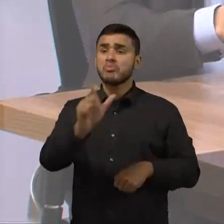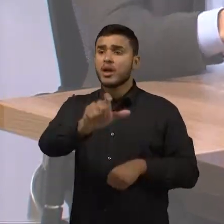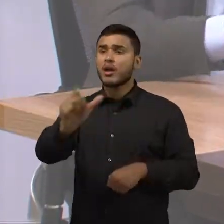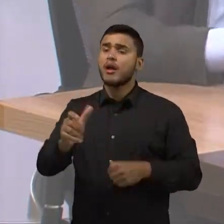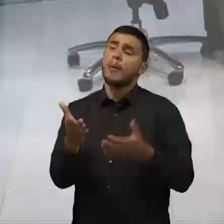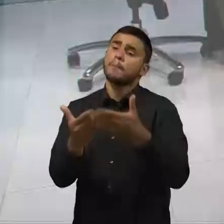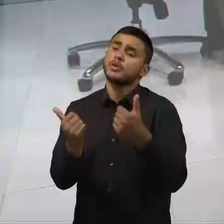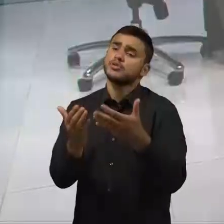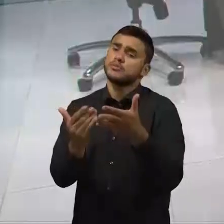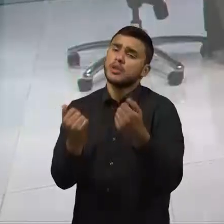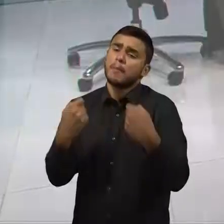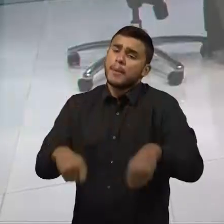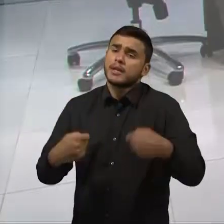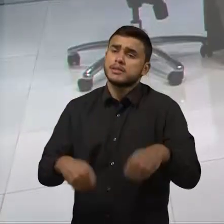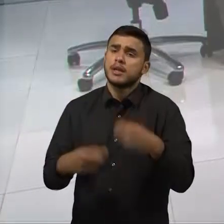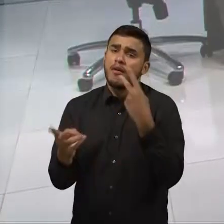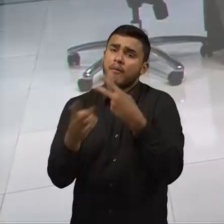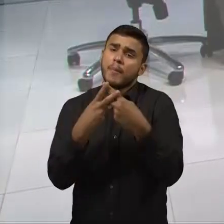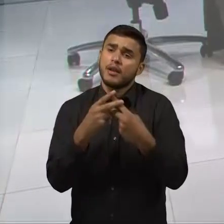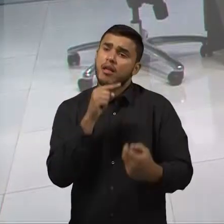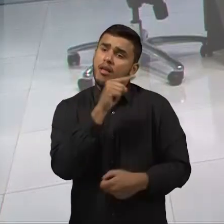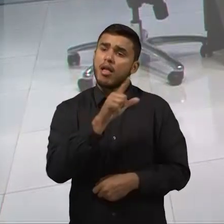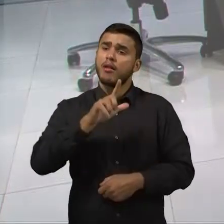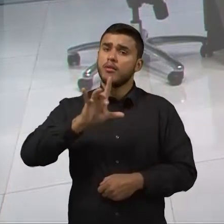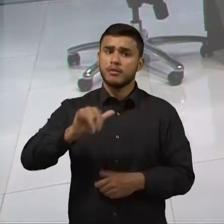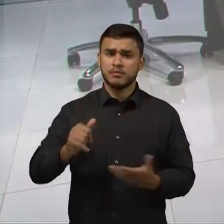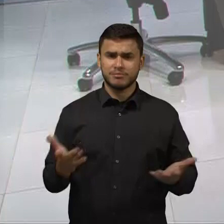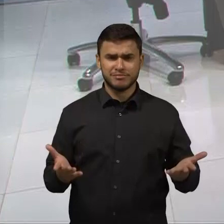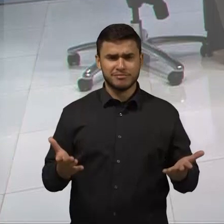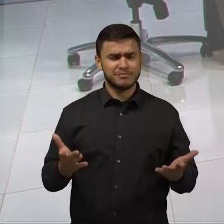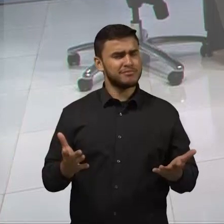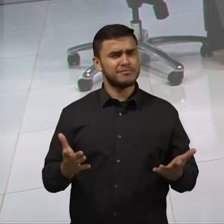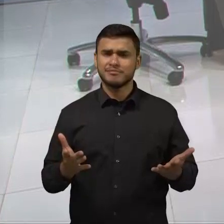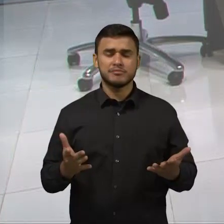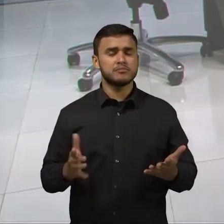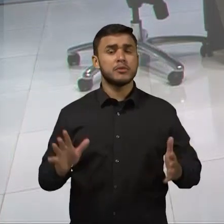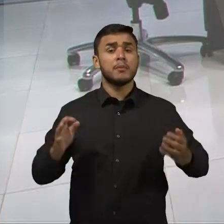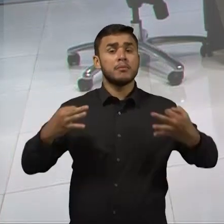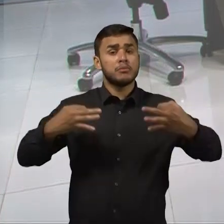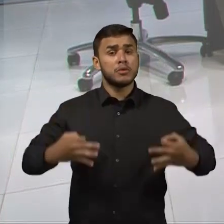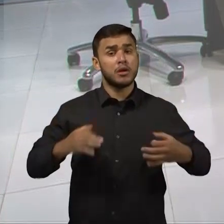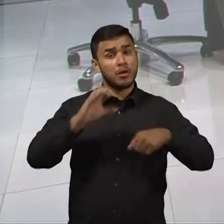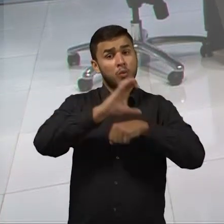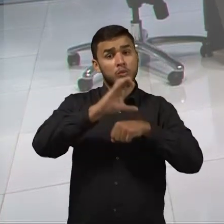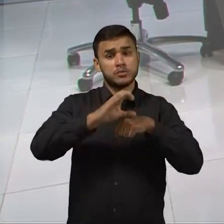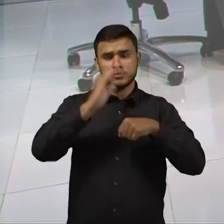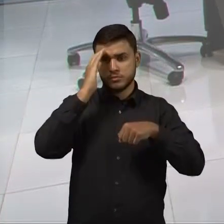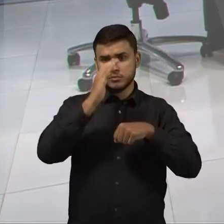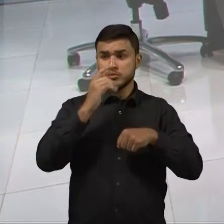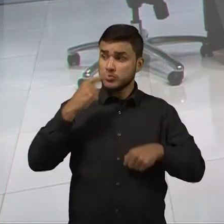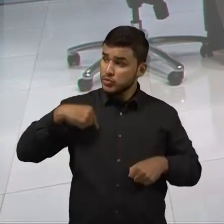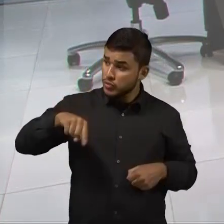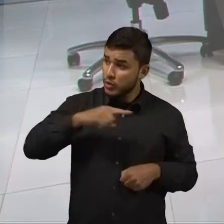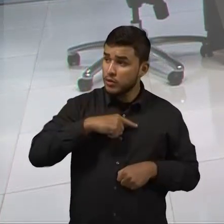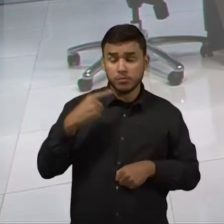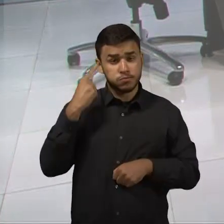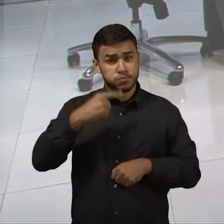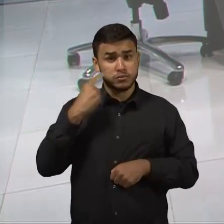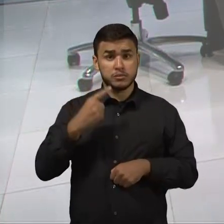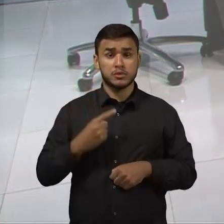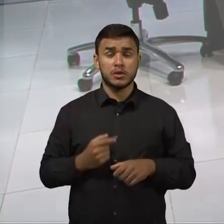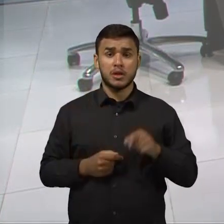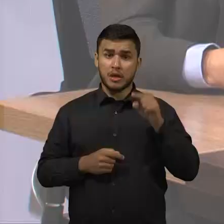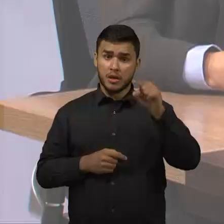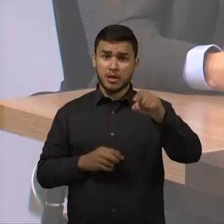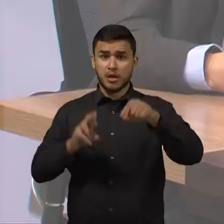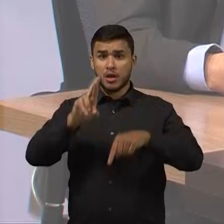clamor público. Então, assim, quando nós operadores do direito, professores e advogados, dissemos assim, que depende como